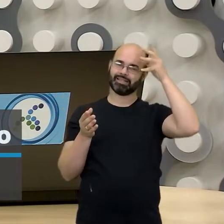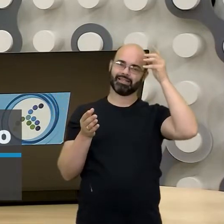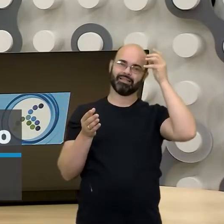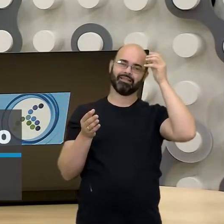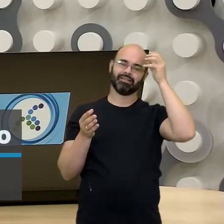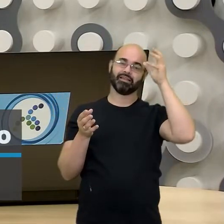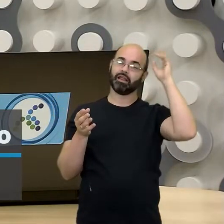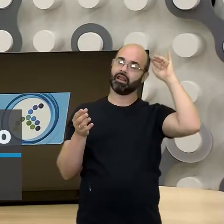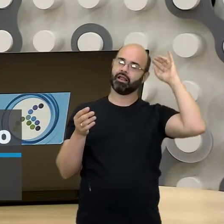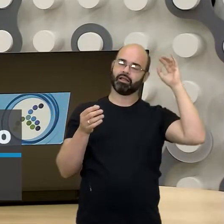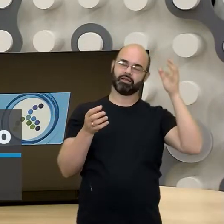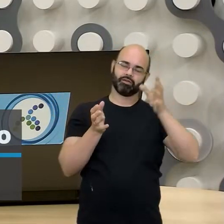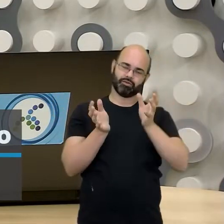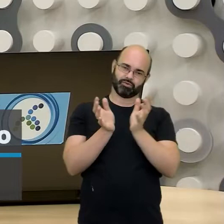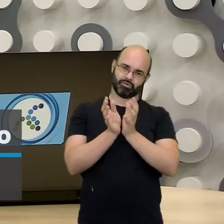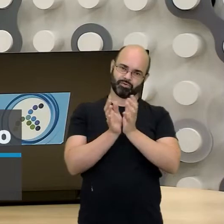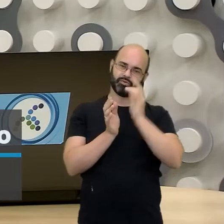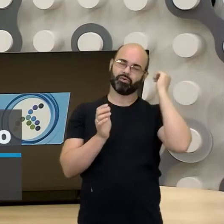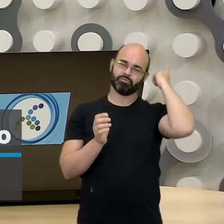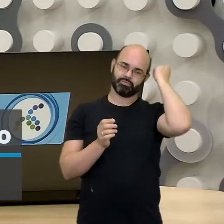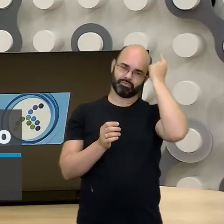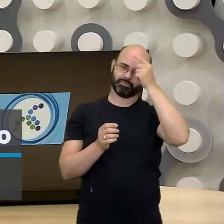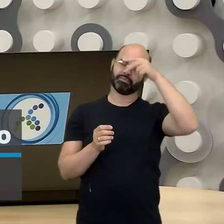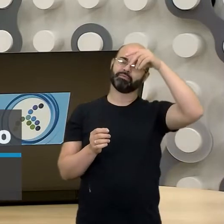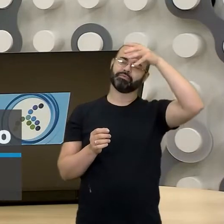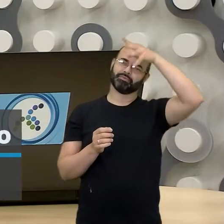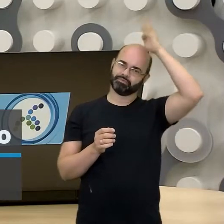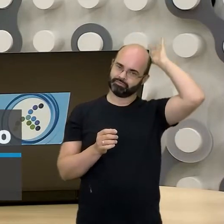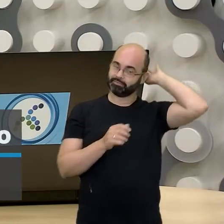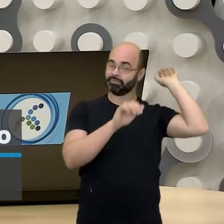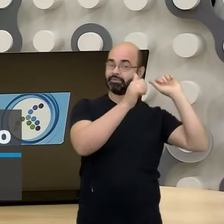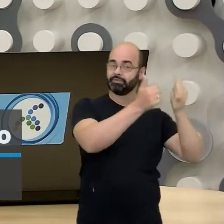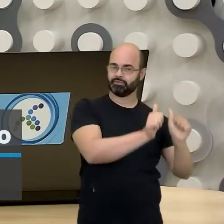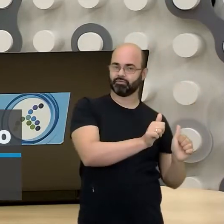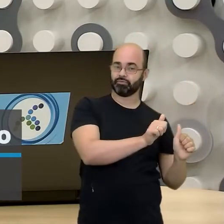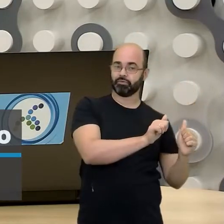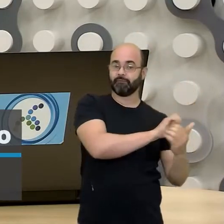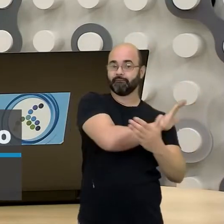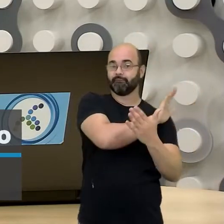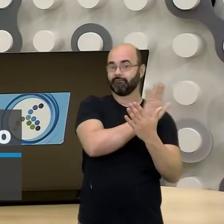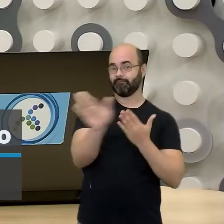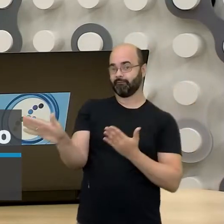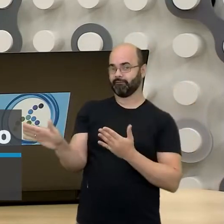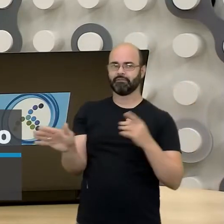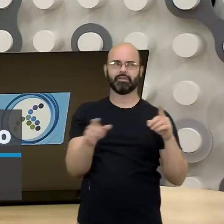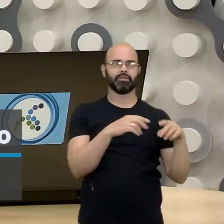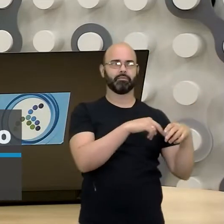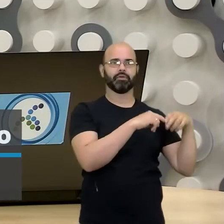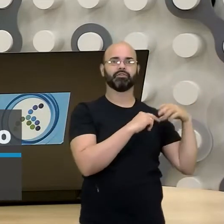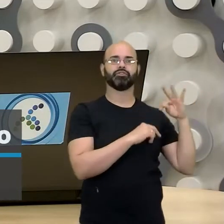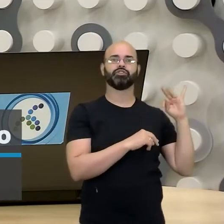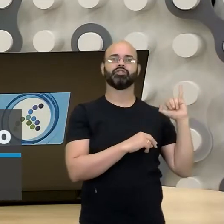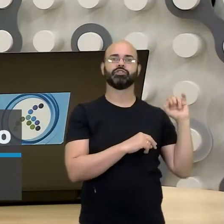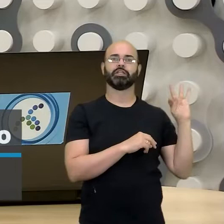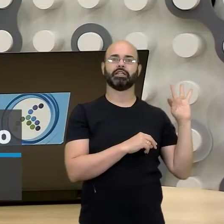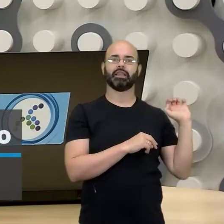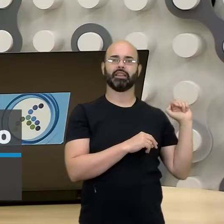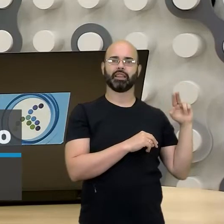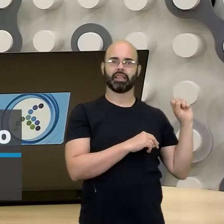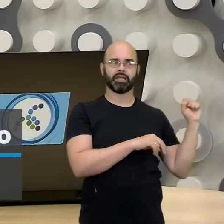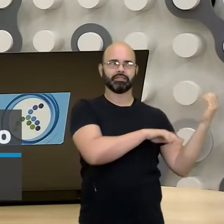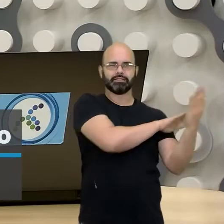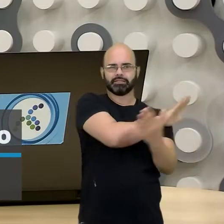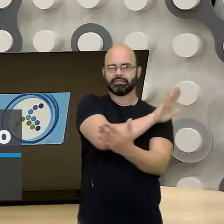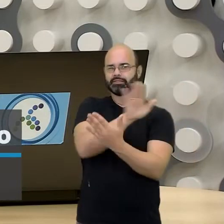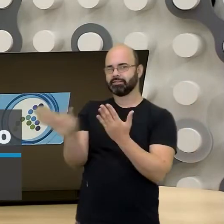titãs. Então é interessante essa conversa que tem entre as mitologias, né? Então isso é um